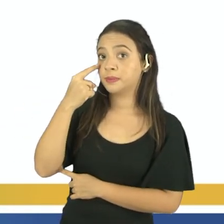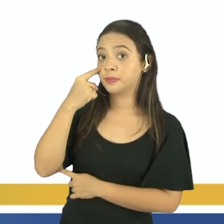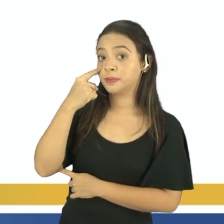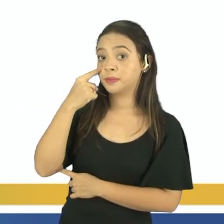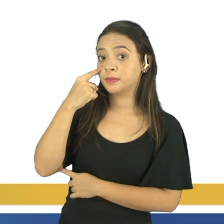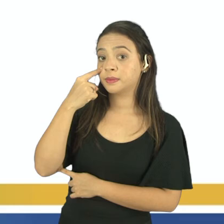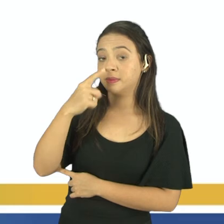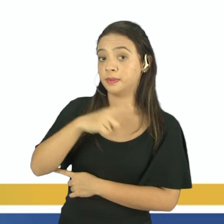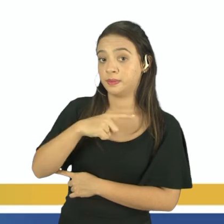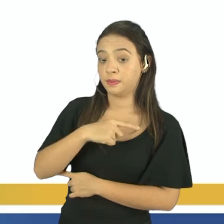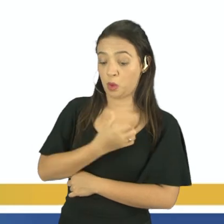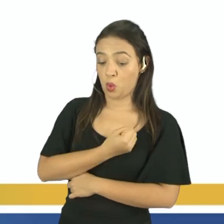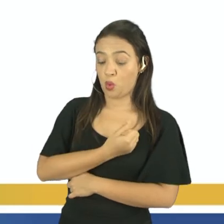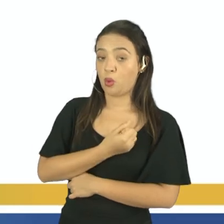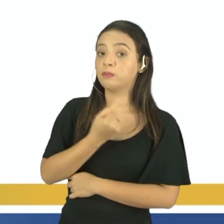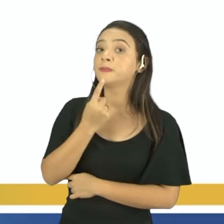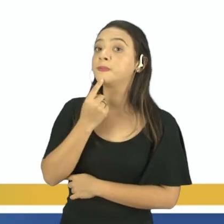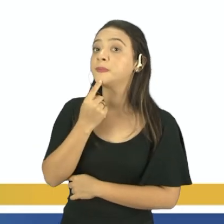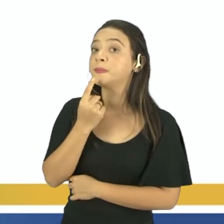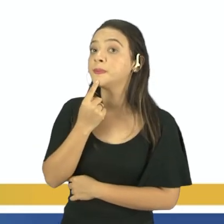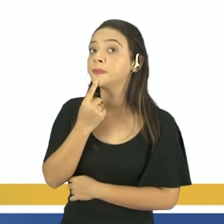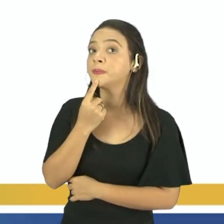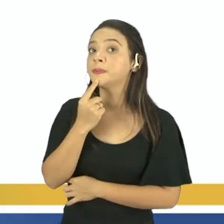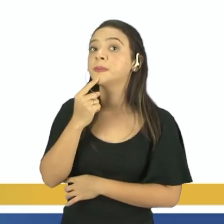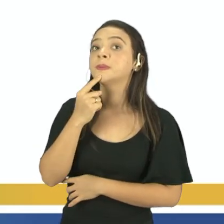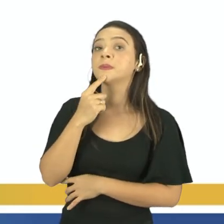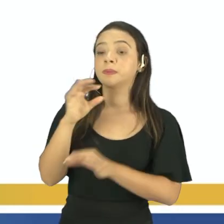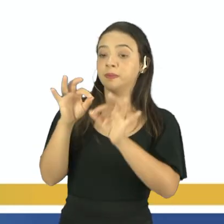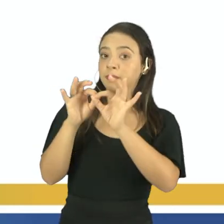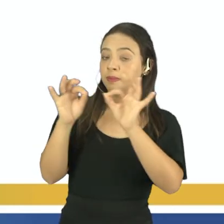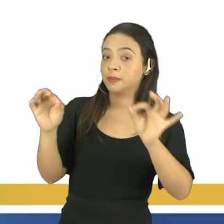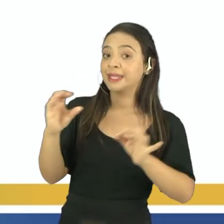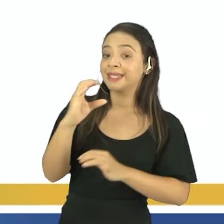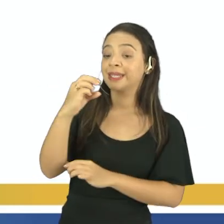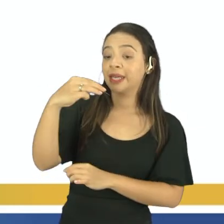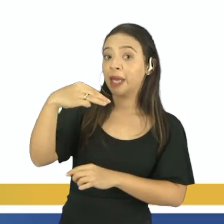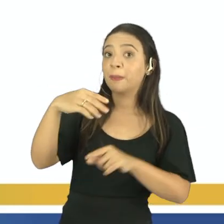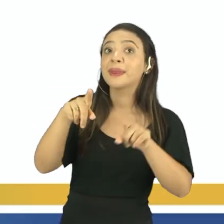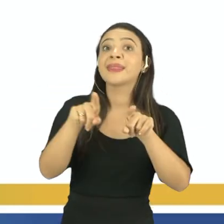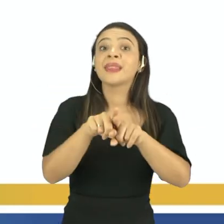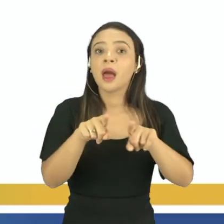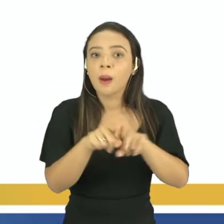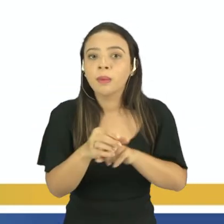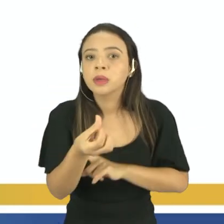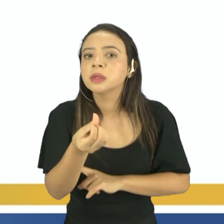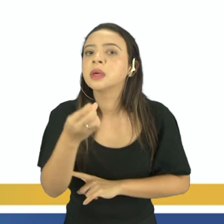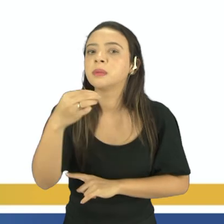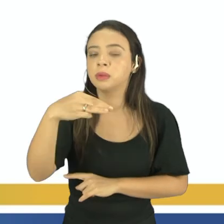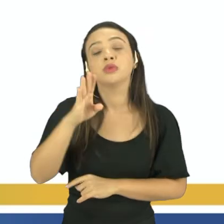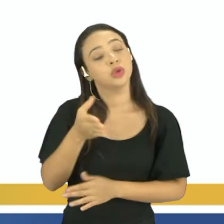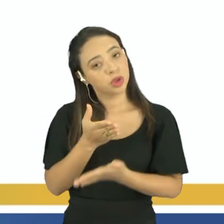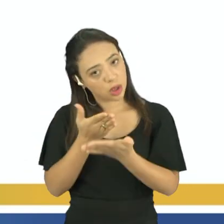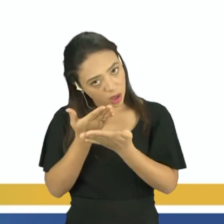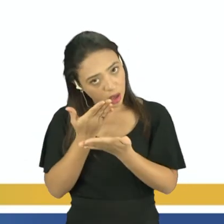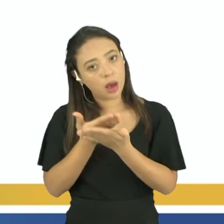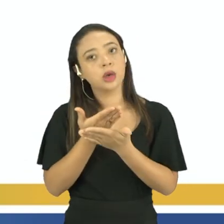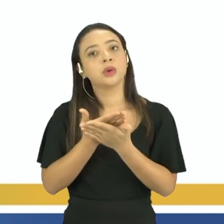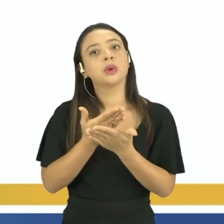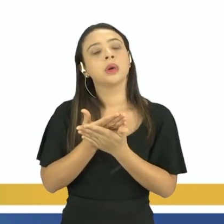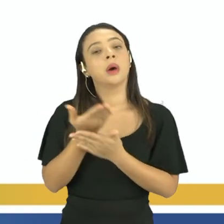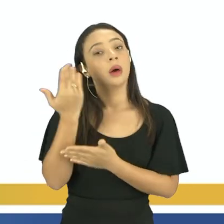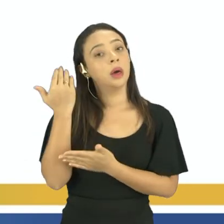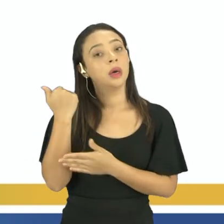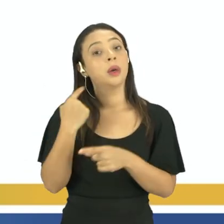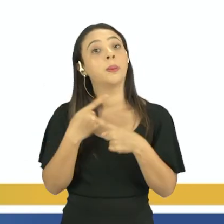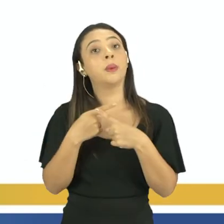medida dele em vermelho, o segmento CM também vai medir 6 metros. Nós já havíamos conversado sobre isso, certo?